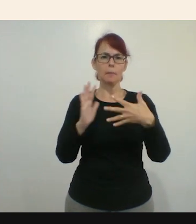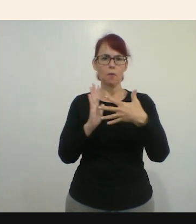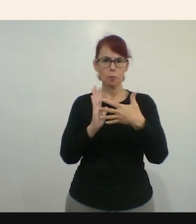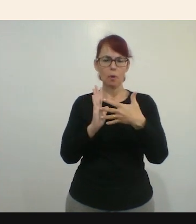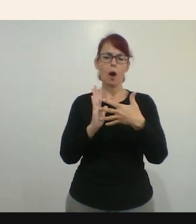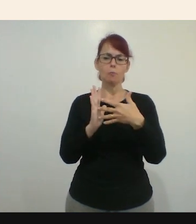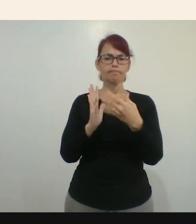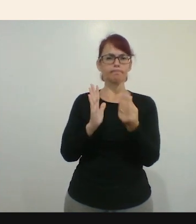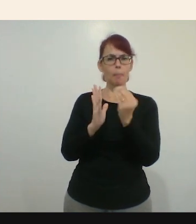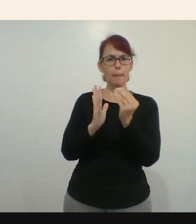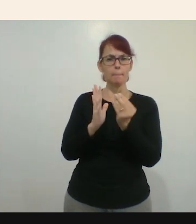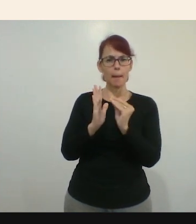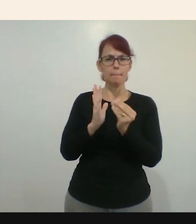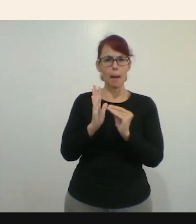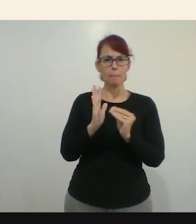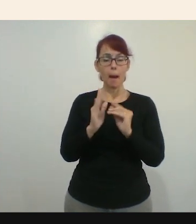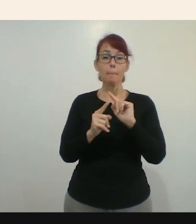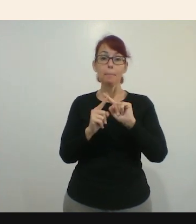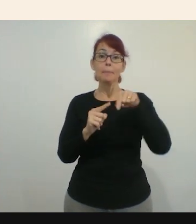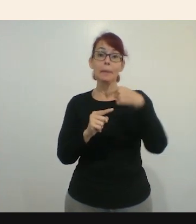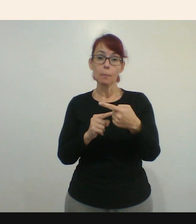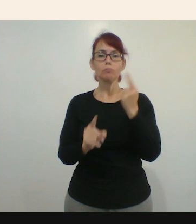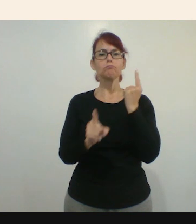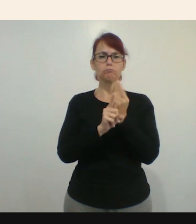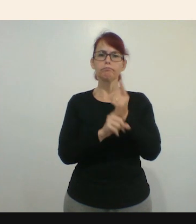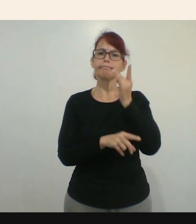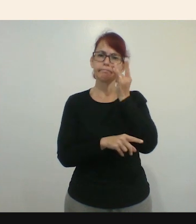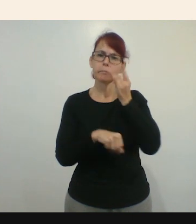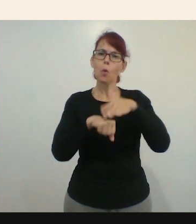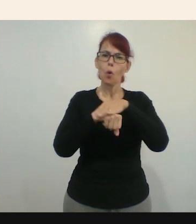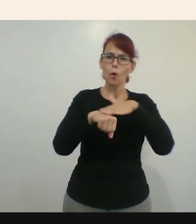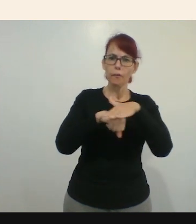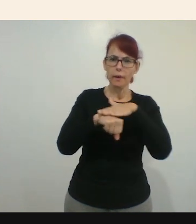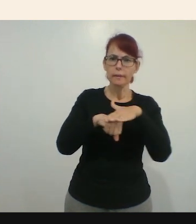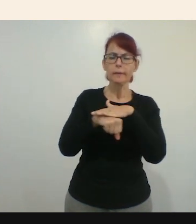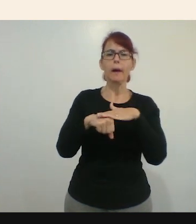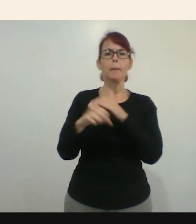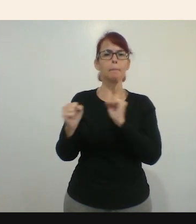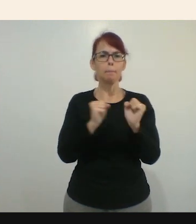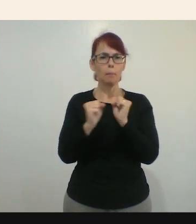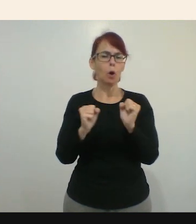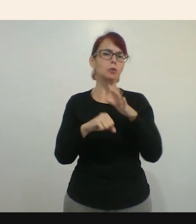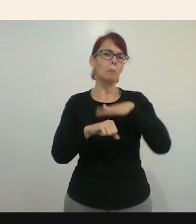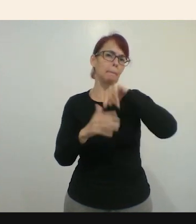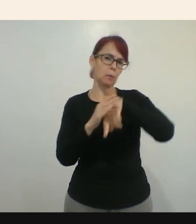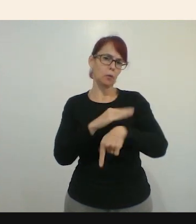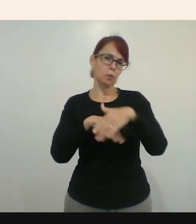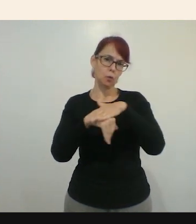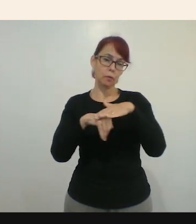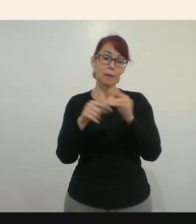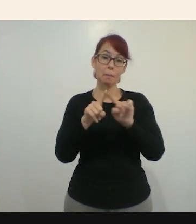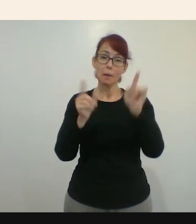nós podemos nos encontrar pessoalmente, né, fazer uma conversa para aprofundar, então, o que o professor precisa. Mas,